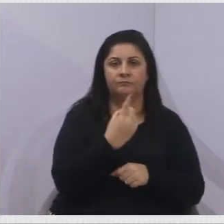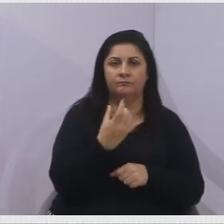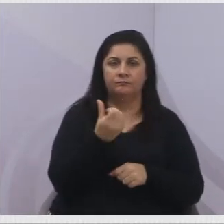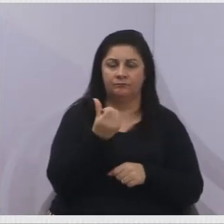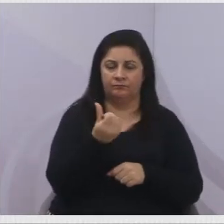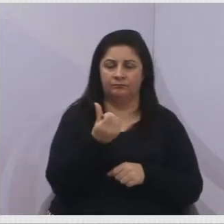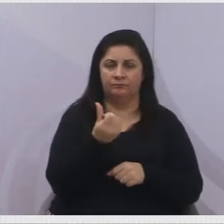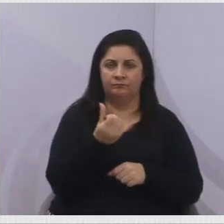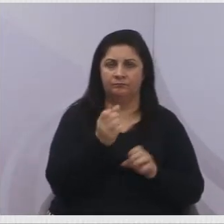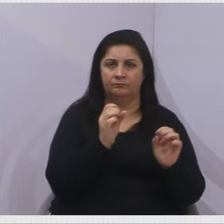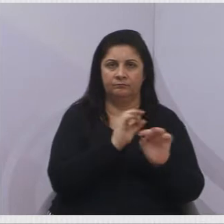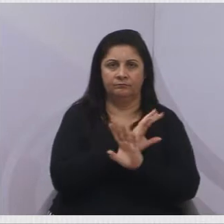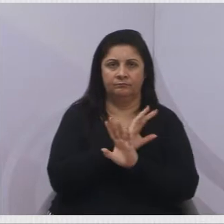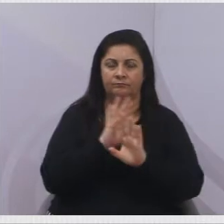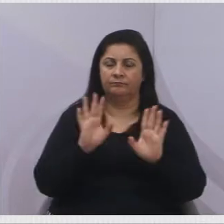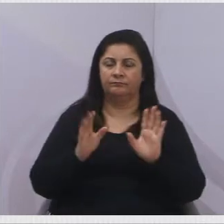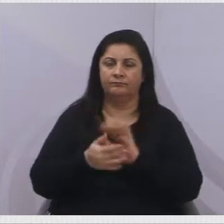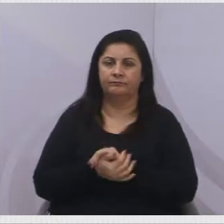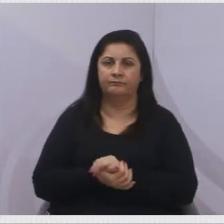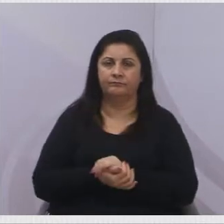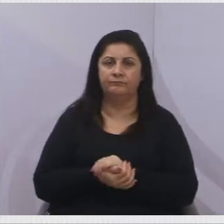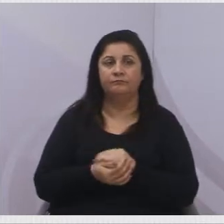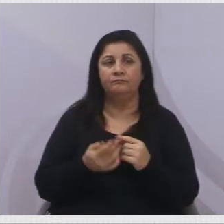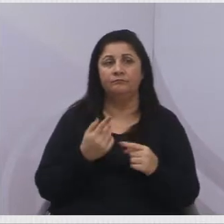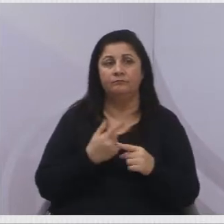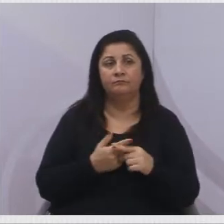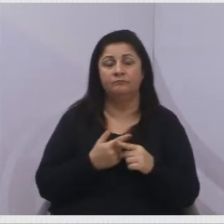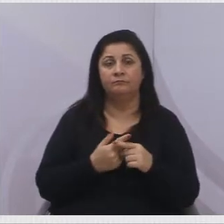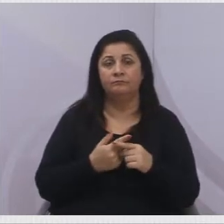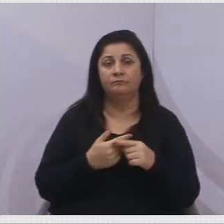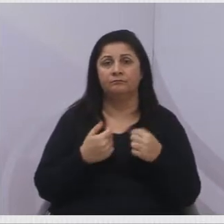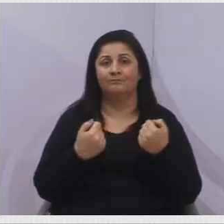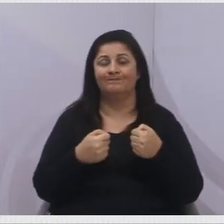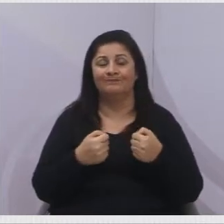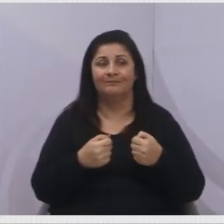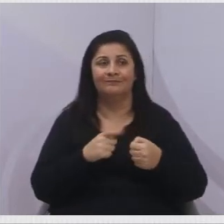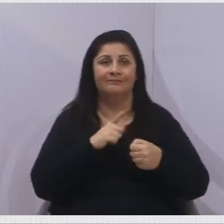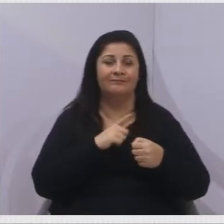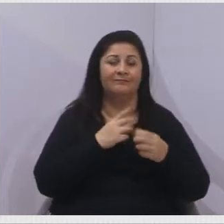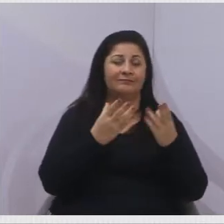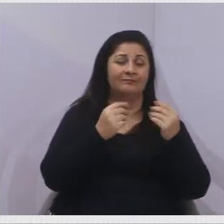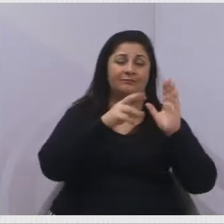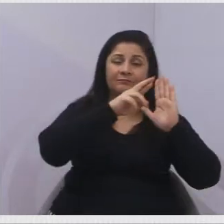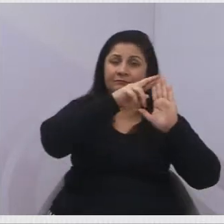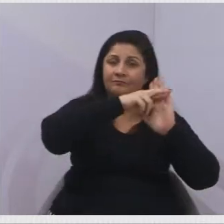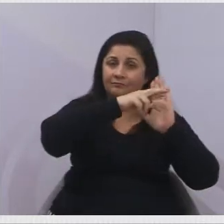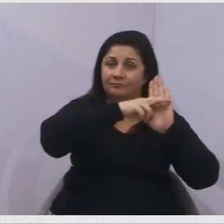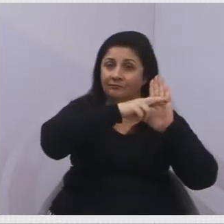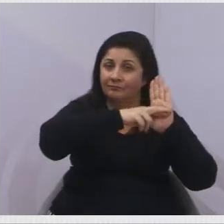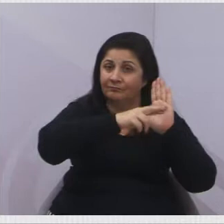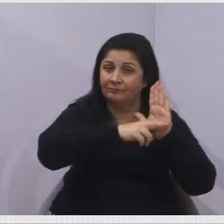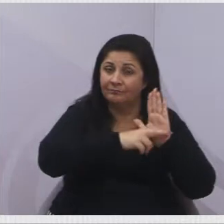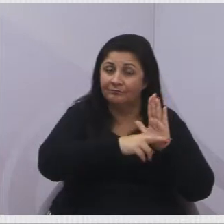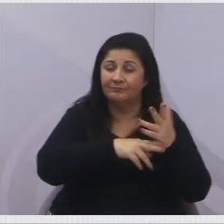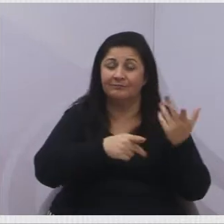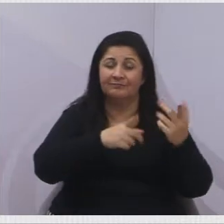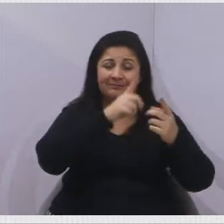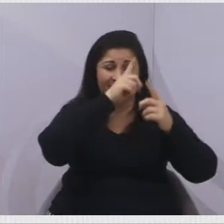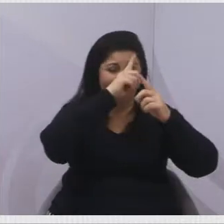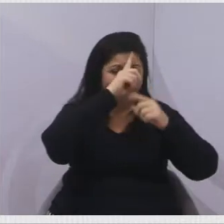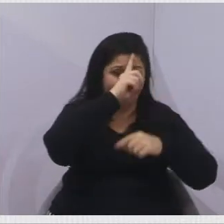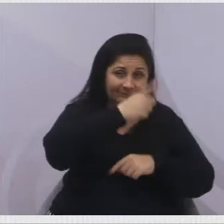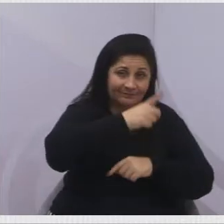tratamentos completados, porque nós tivemos que estabelecer uma série de restrições